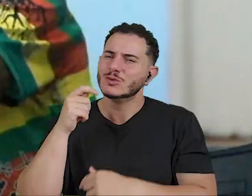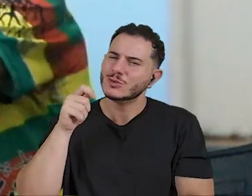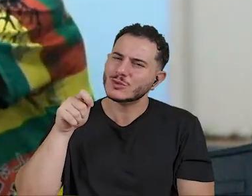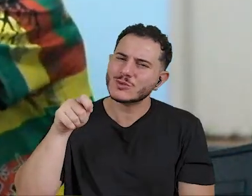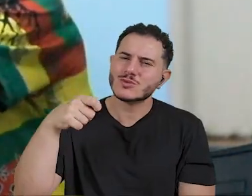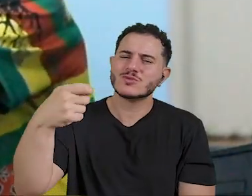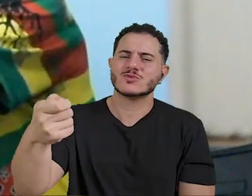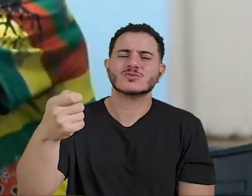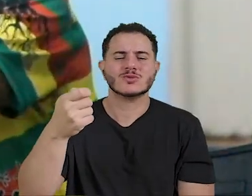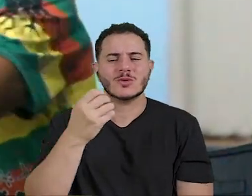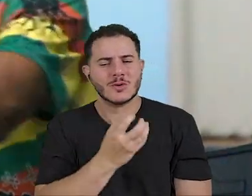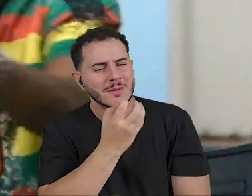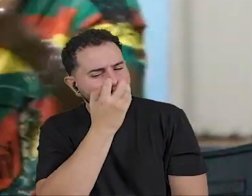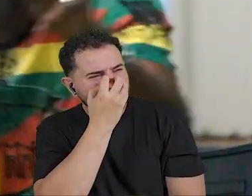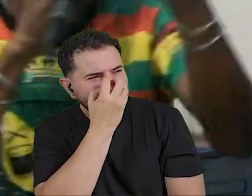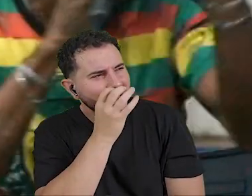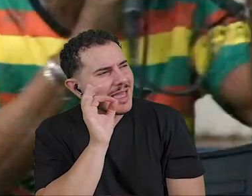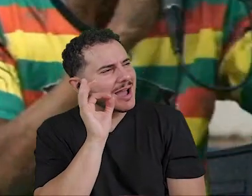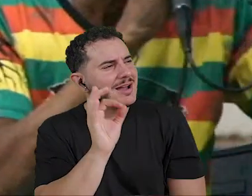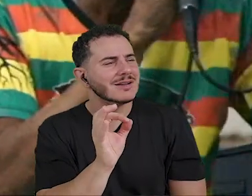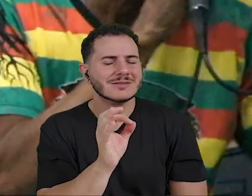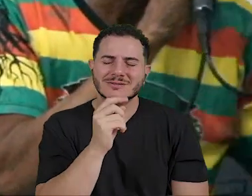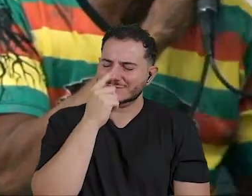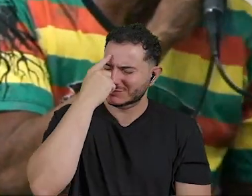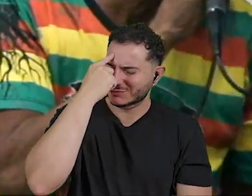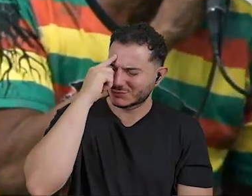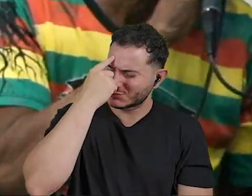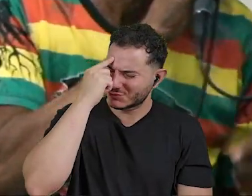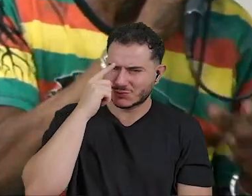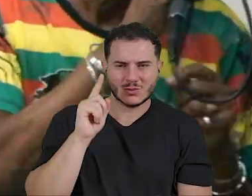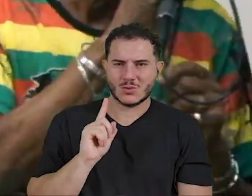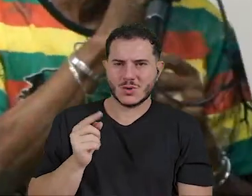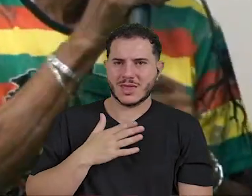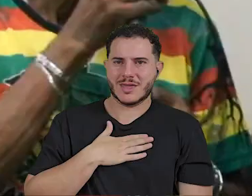Palhaço! Não foi Walter não, viu? Aquele palhaço endoidou.